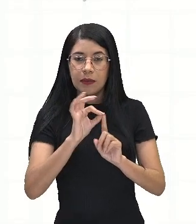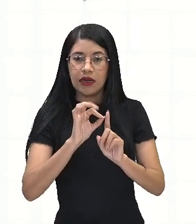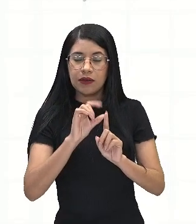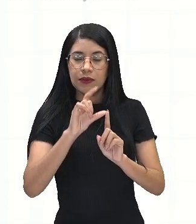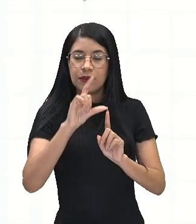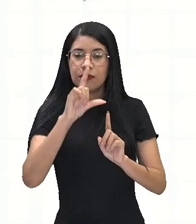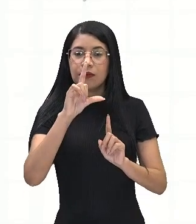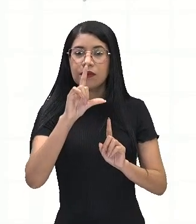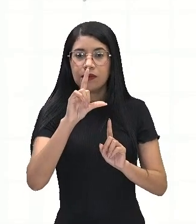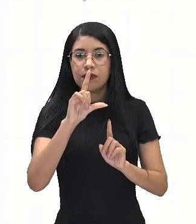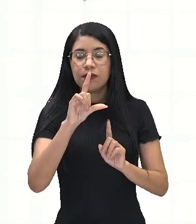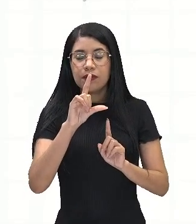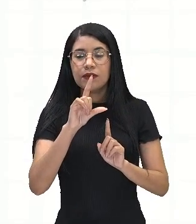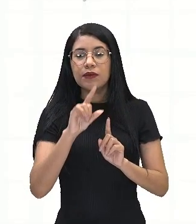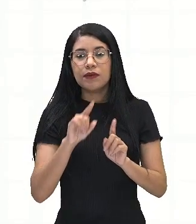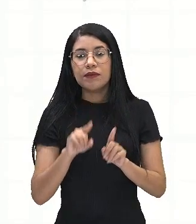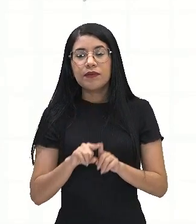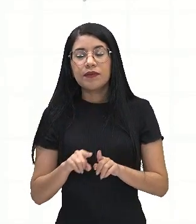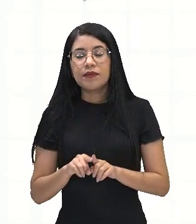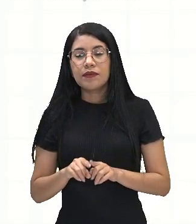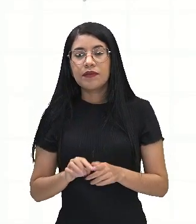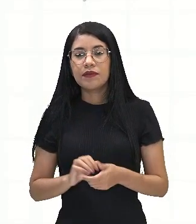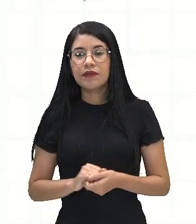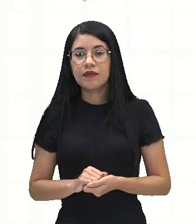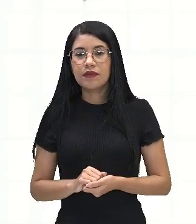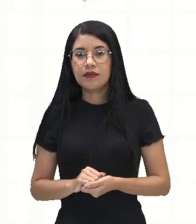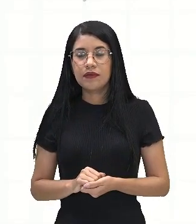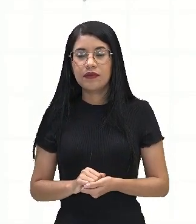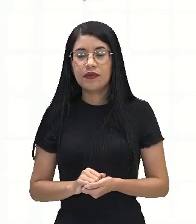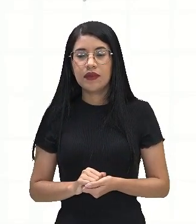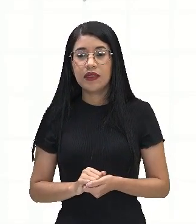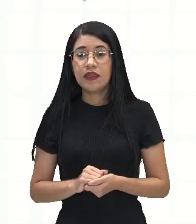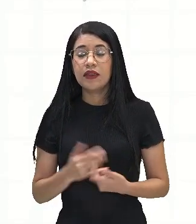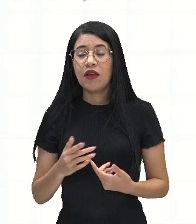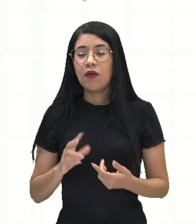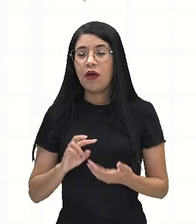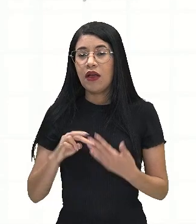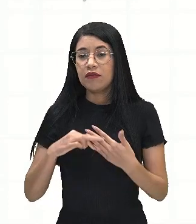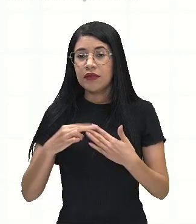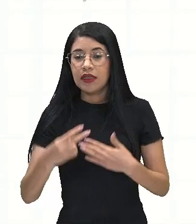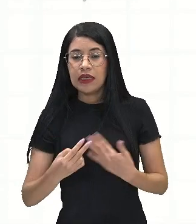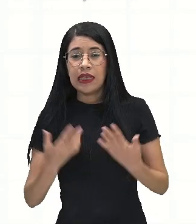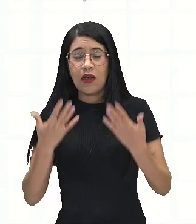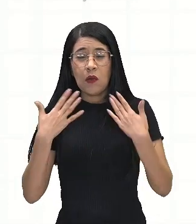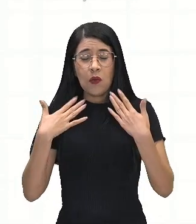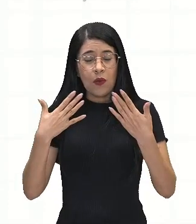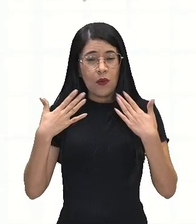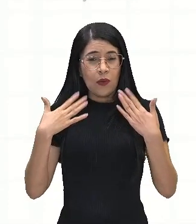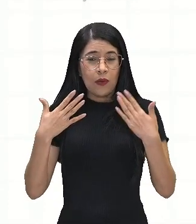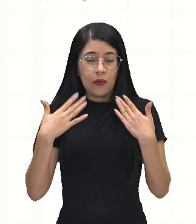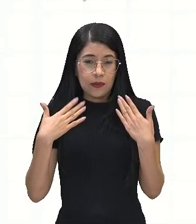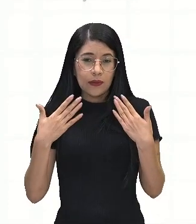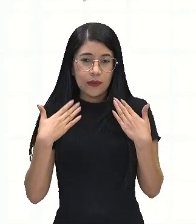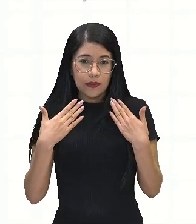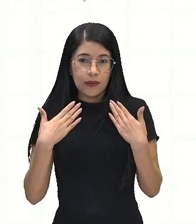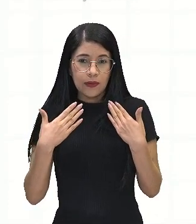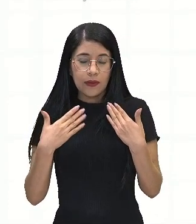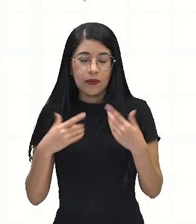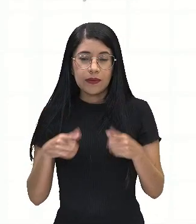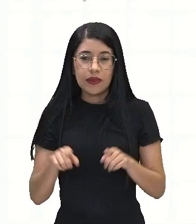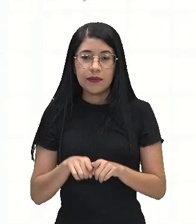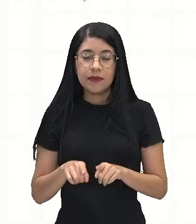temperatura, ou seja, fica mais quente, né? Aumento na